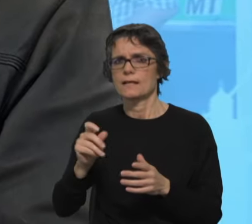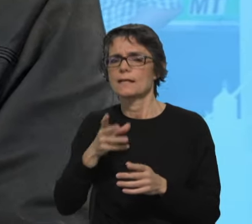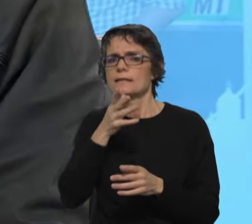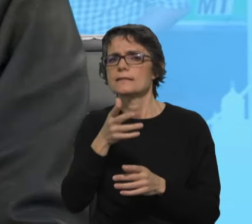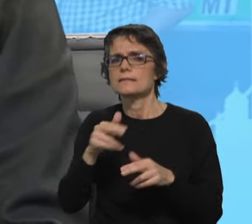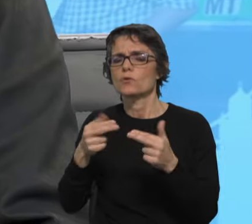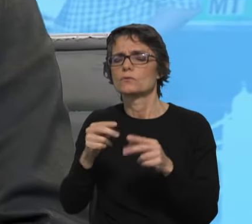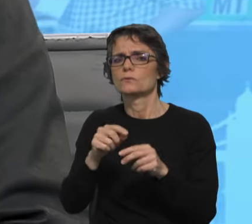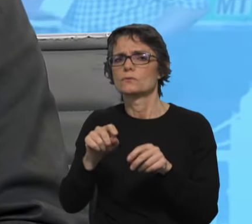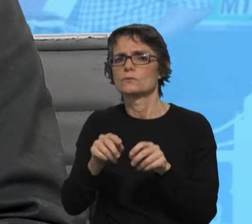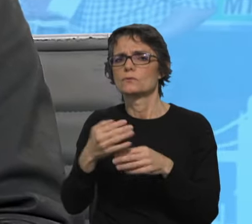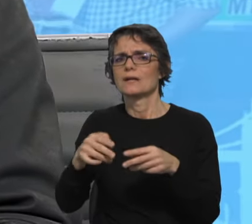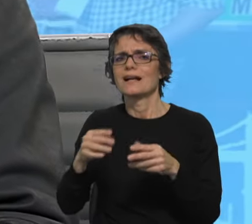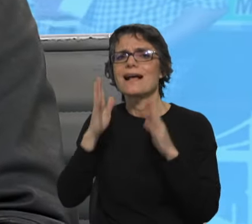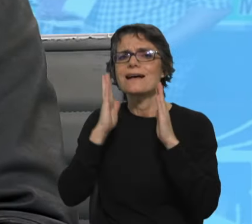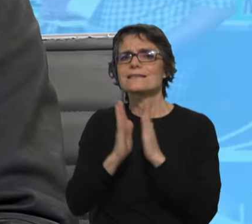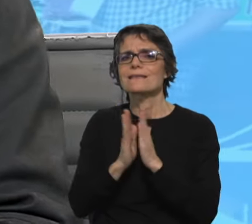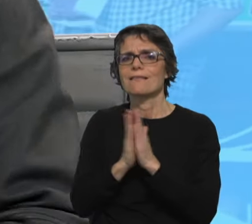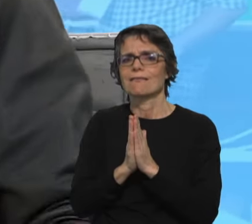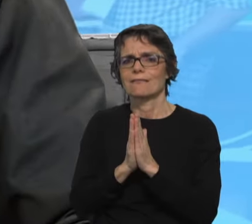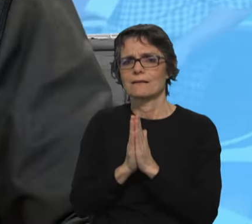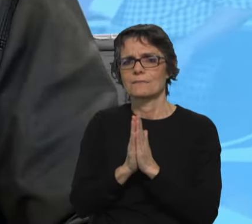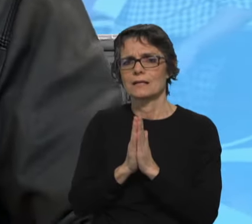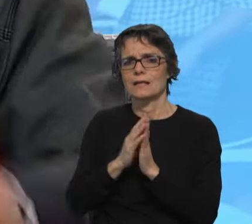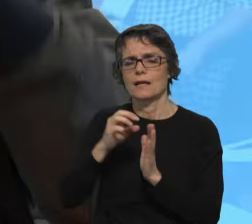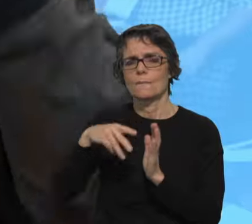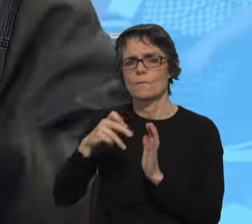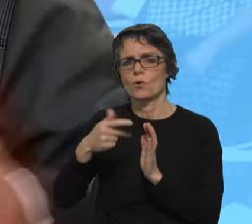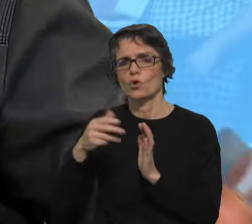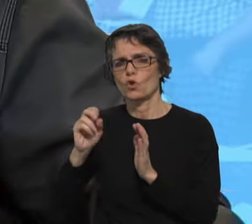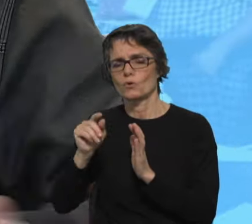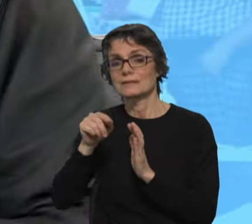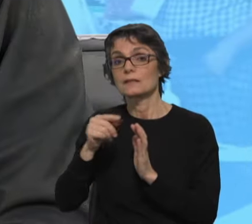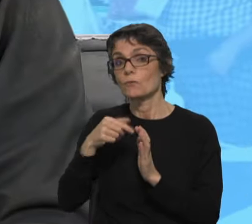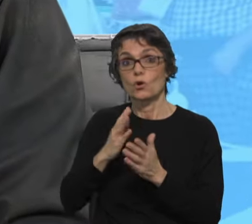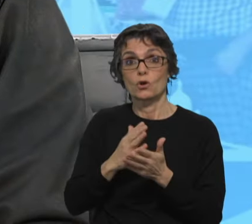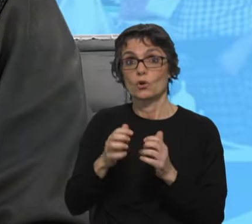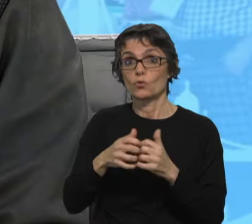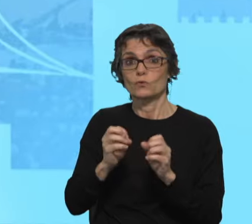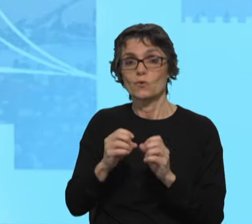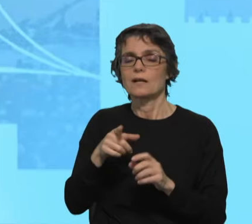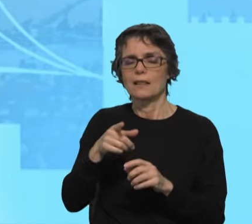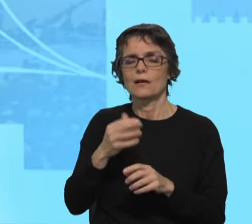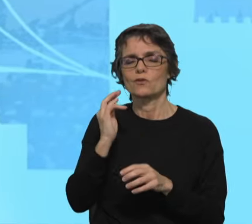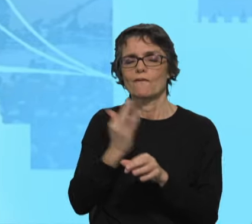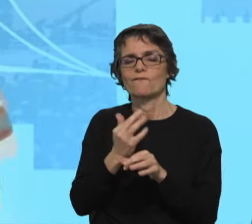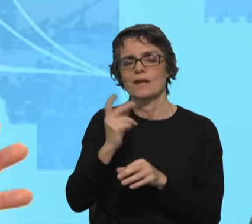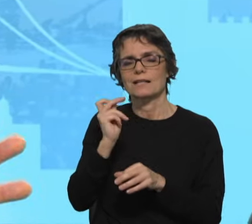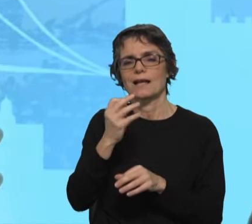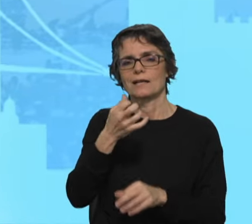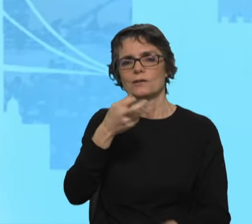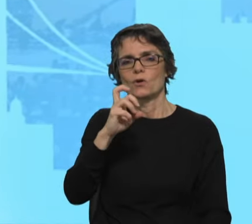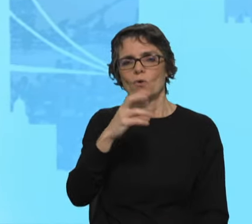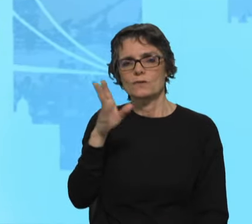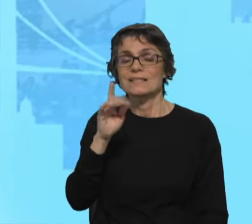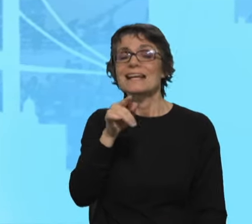h de Santa Maria alma Orton não há dúvidas alguma que vamos comemorar os 800 anos e esta Madalena